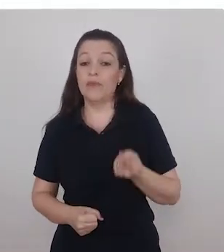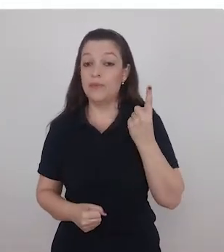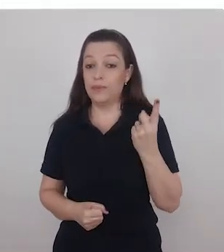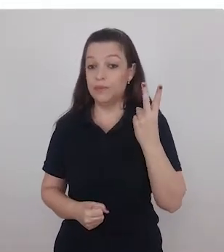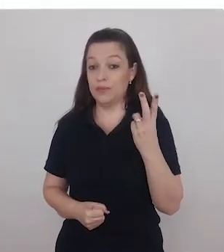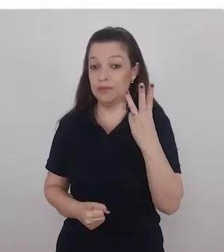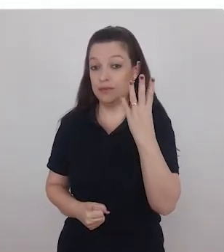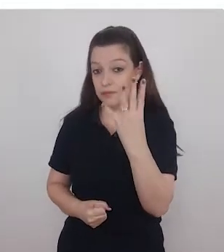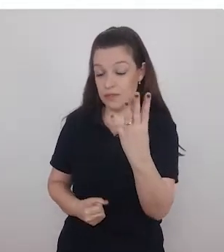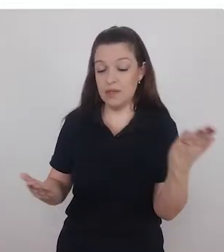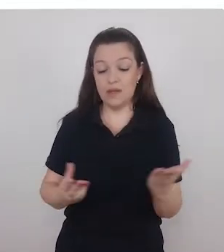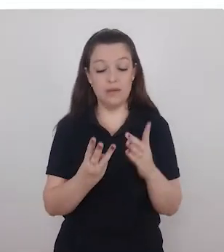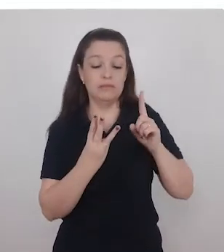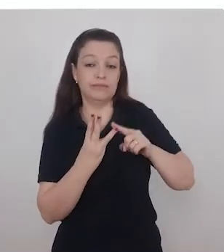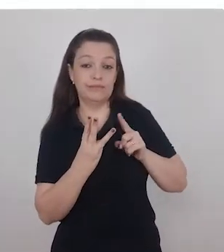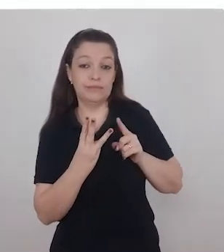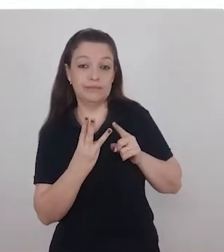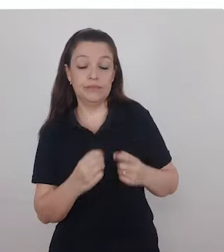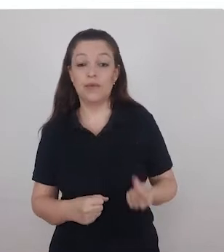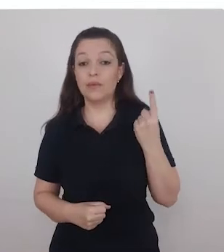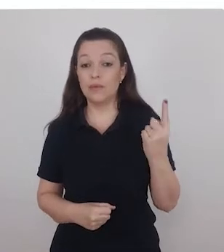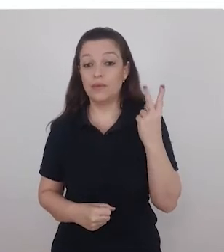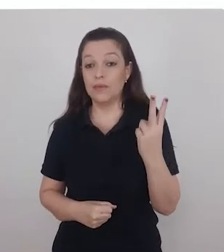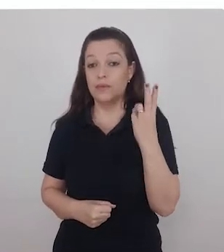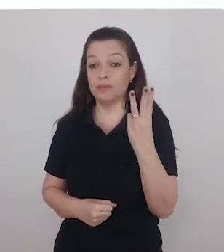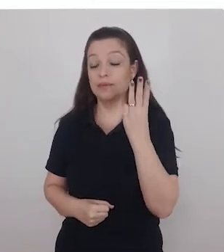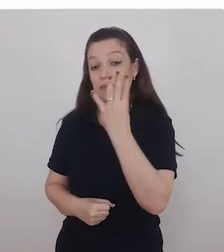1, 2, 3, 4. Mais um ônibus.